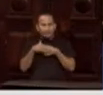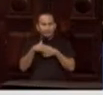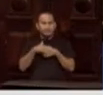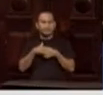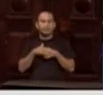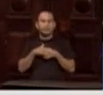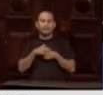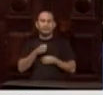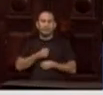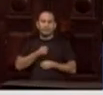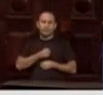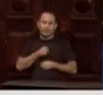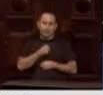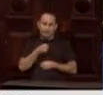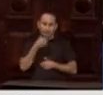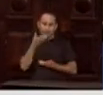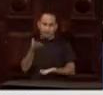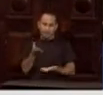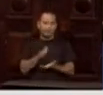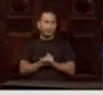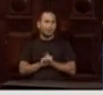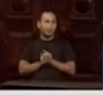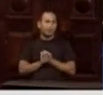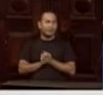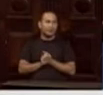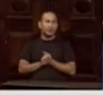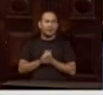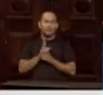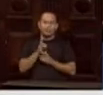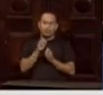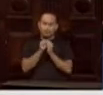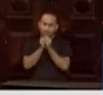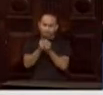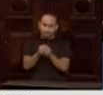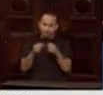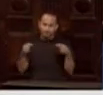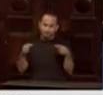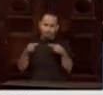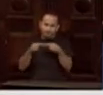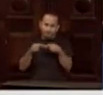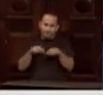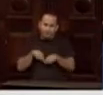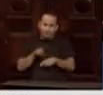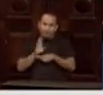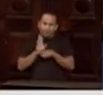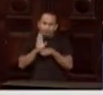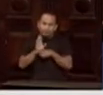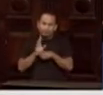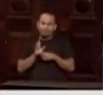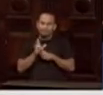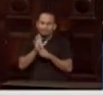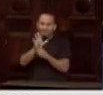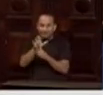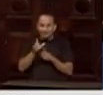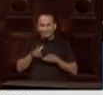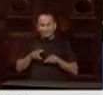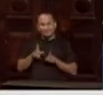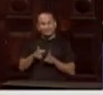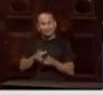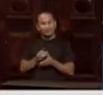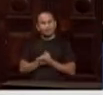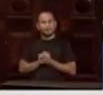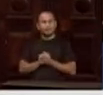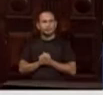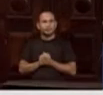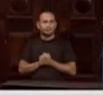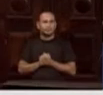em determinadas matérias, que você era uma companheira combativa, né, e que mostrava sempre a sua personalidade na hora da